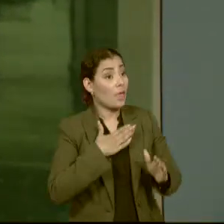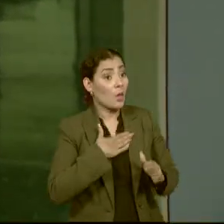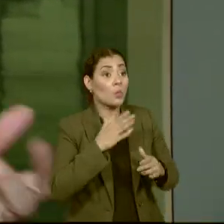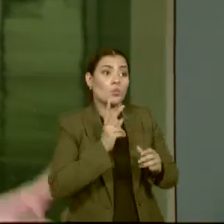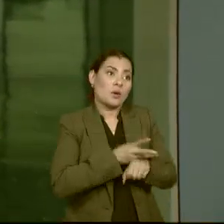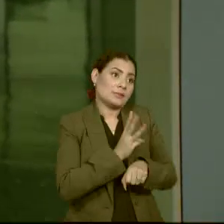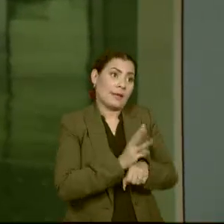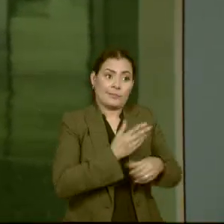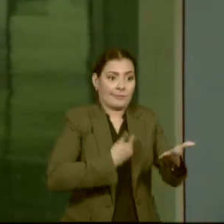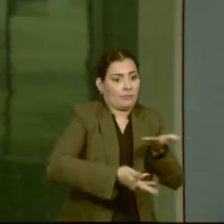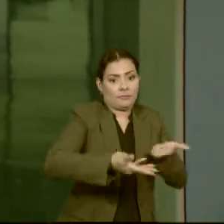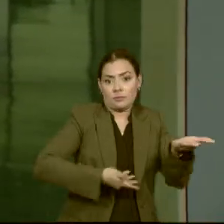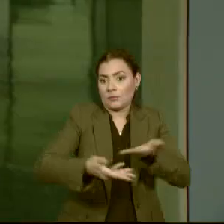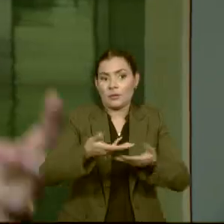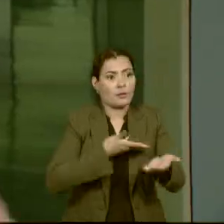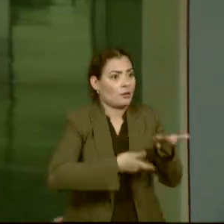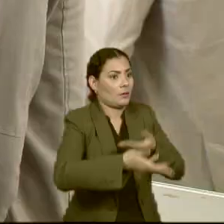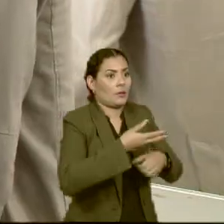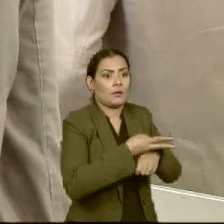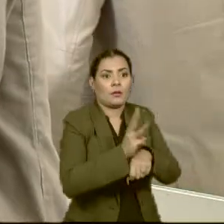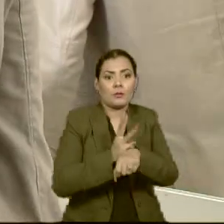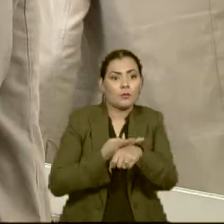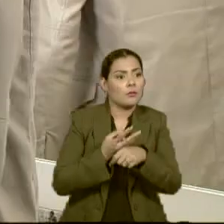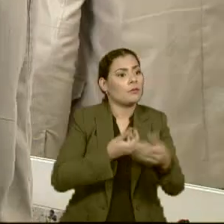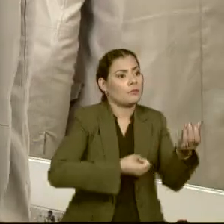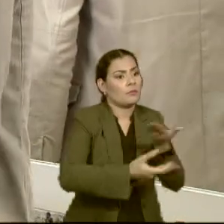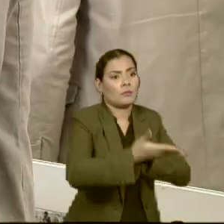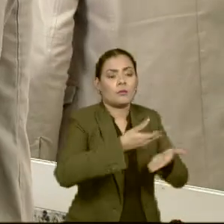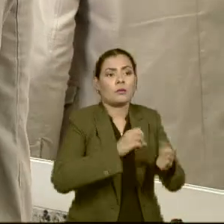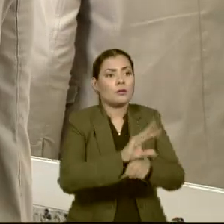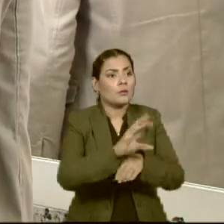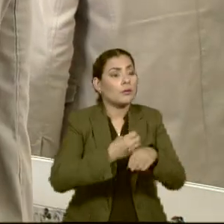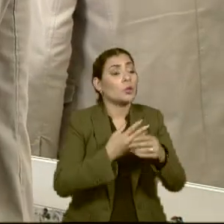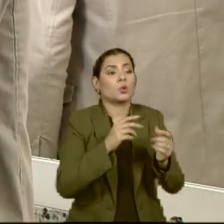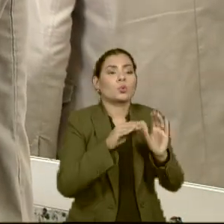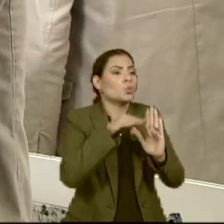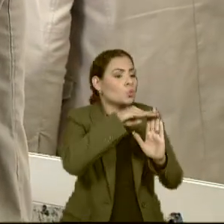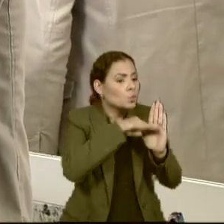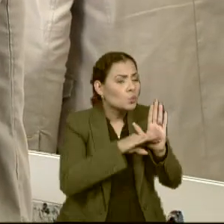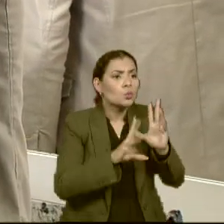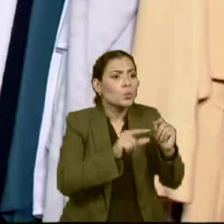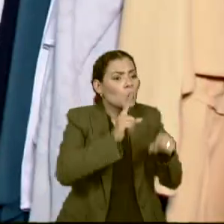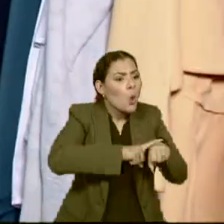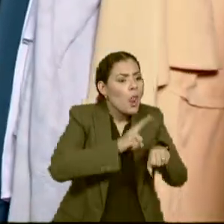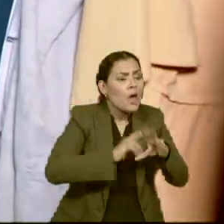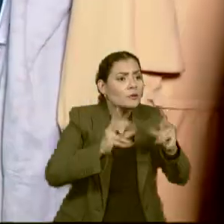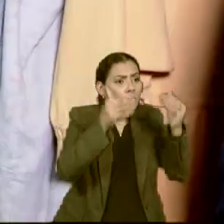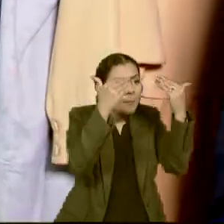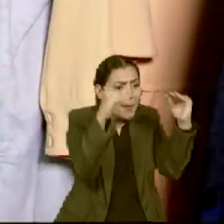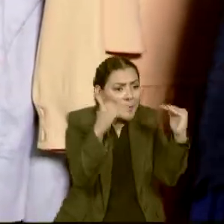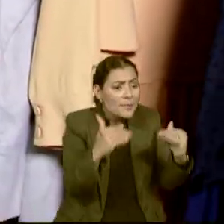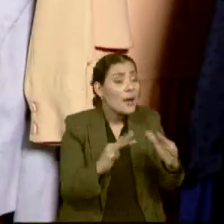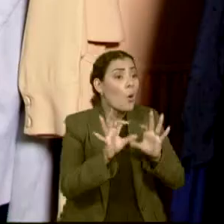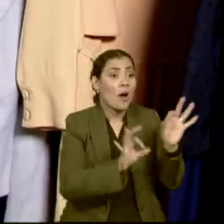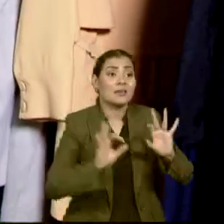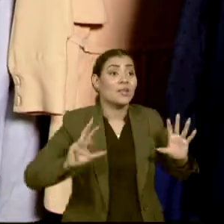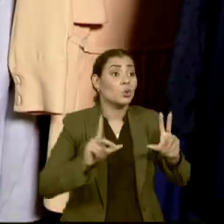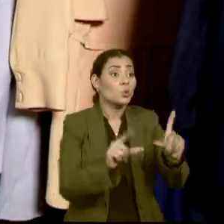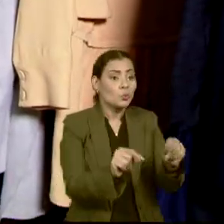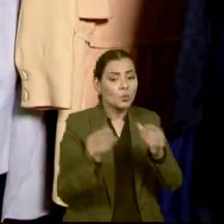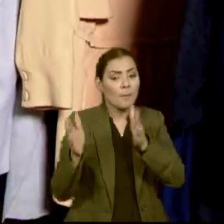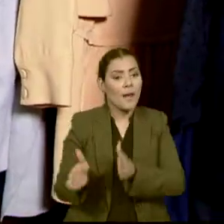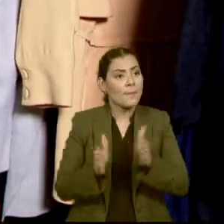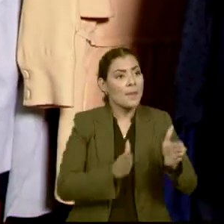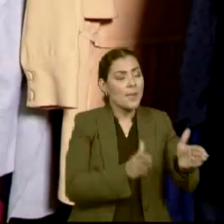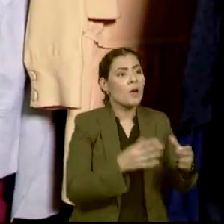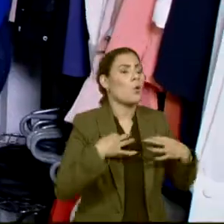via WhatsApp, o tempo inteiro, organizando a agenda de todo mundo, o horário que podia estar aqui ou que estaria aqui e organizar toda